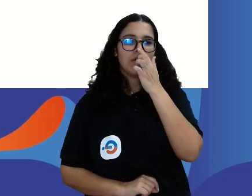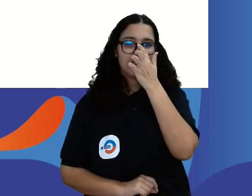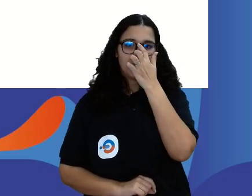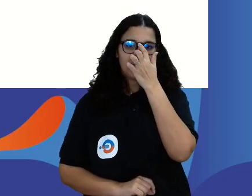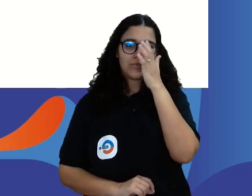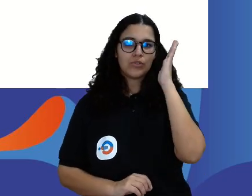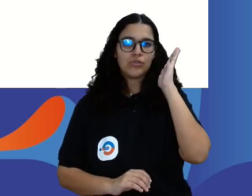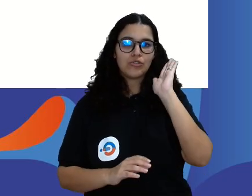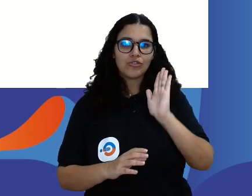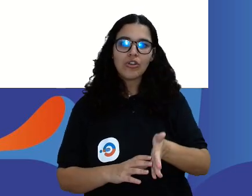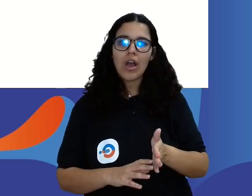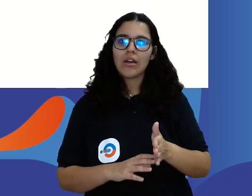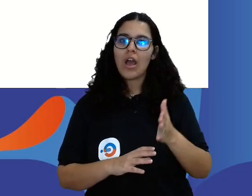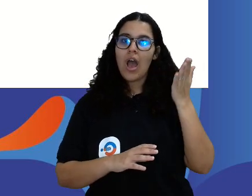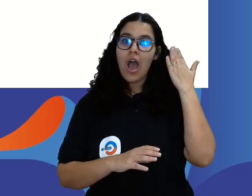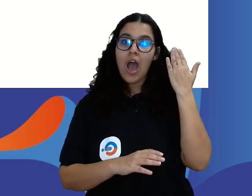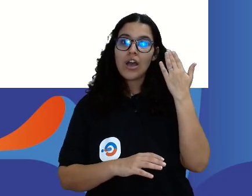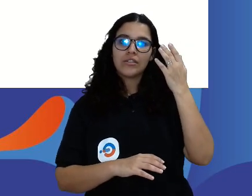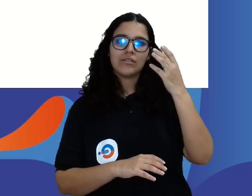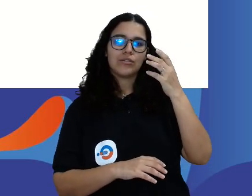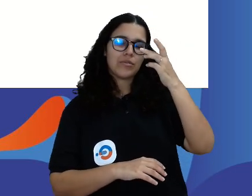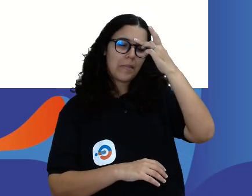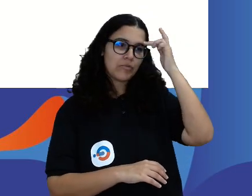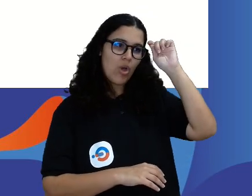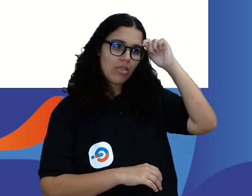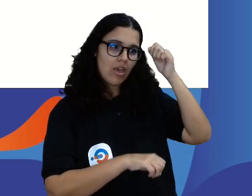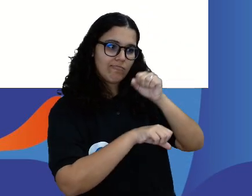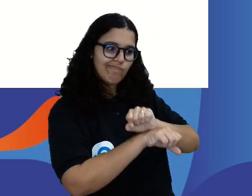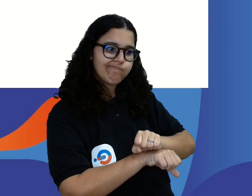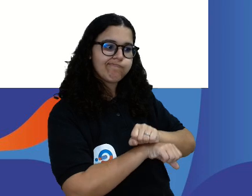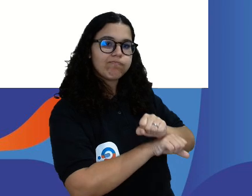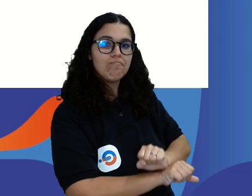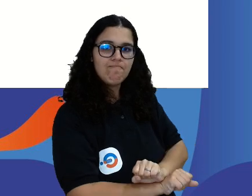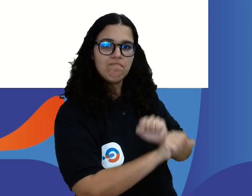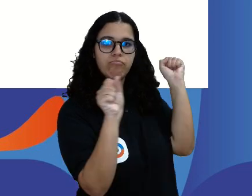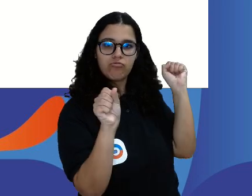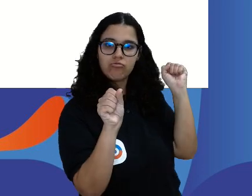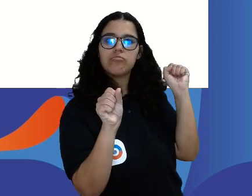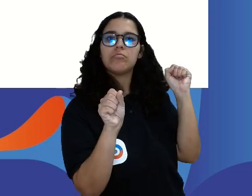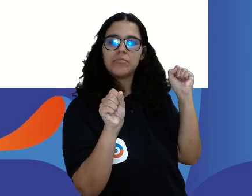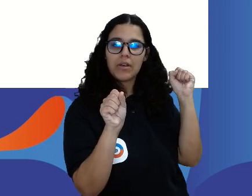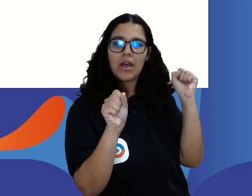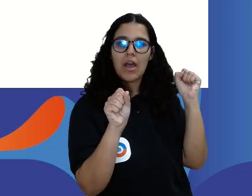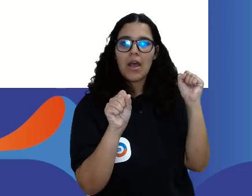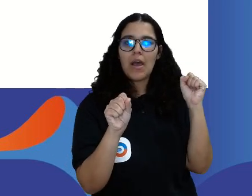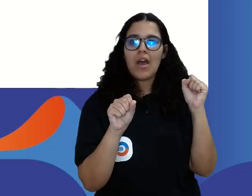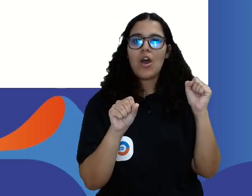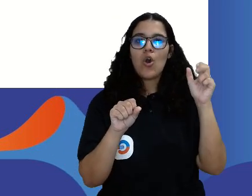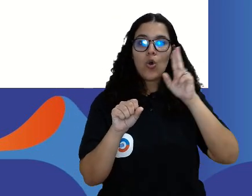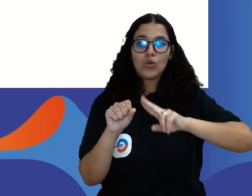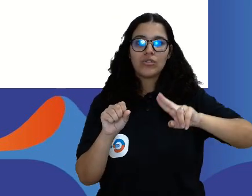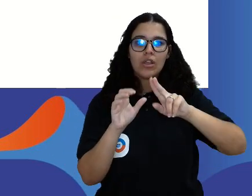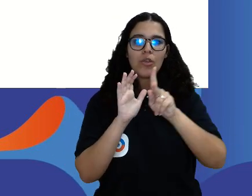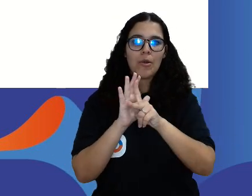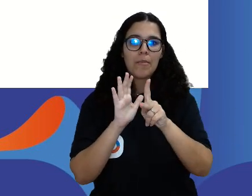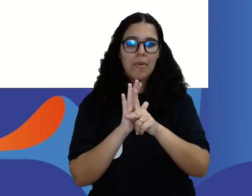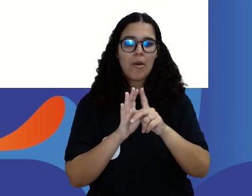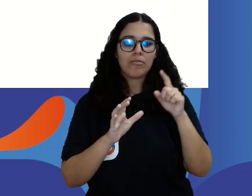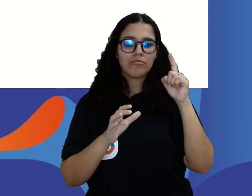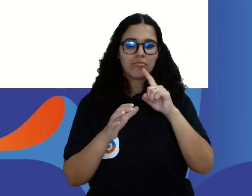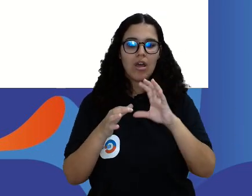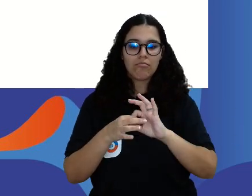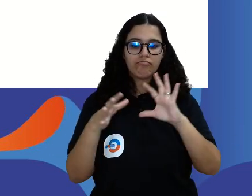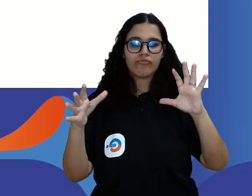liberado ali, né, os negros e negras do processo de escravização por meio da questão da abolição da